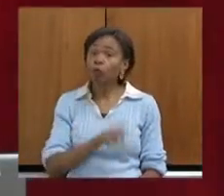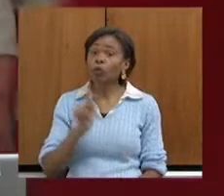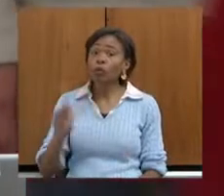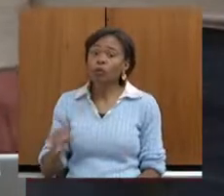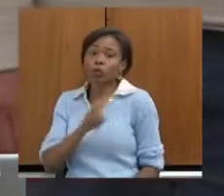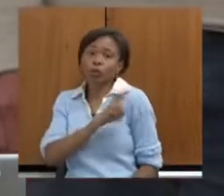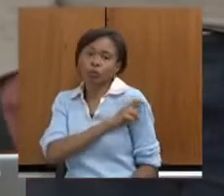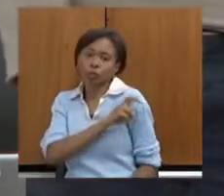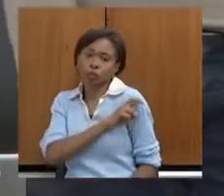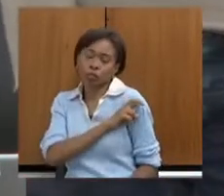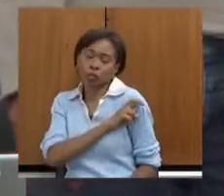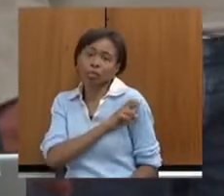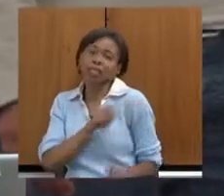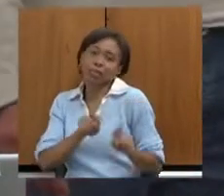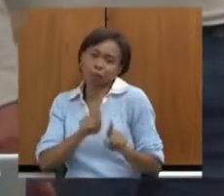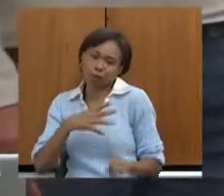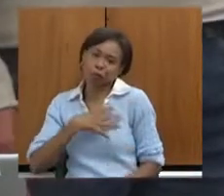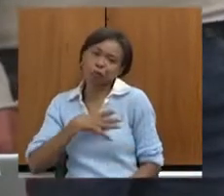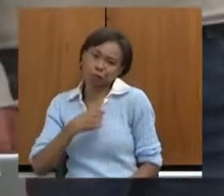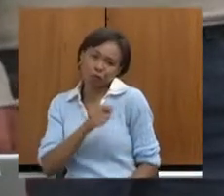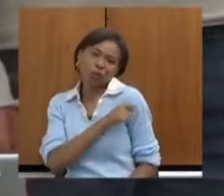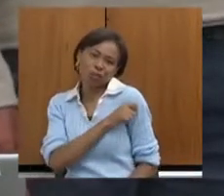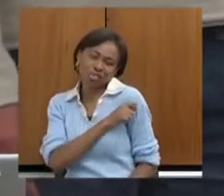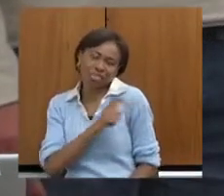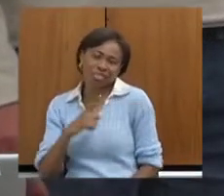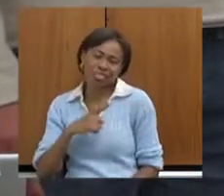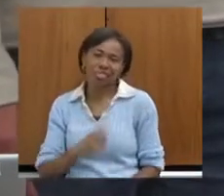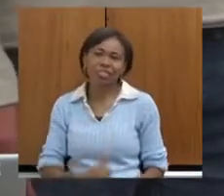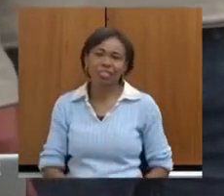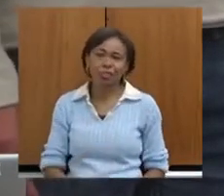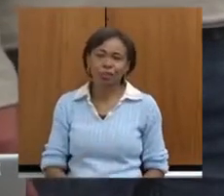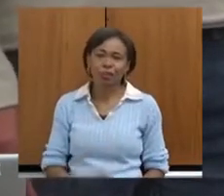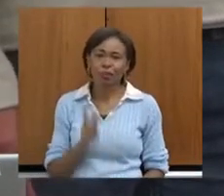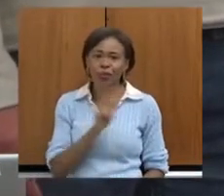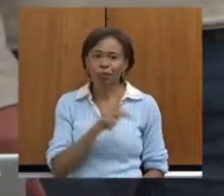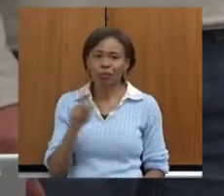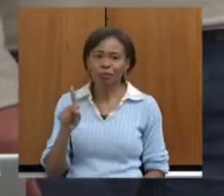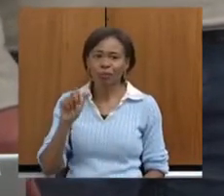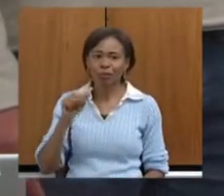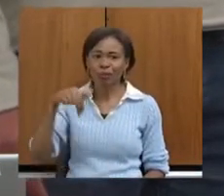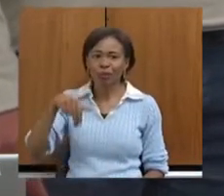do 5º ano e mãe de aluno Cadê a Andreia por favor Andreia